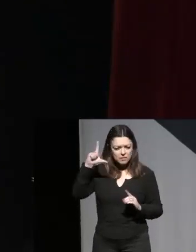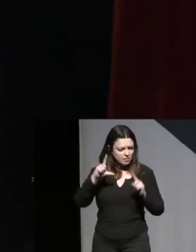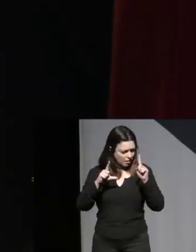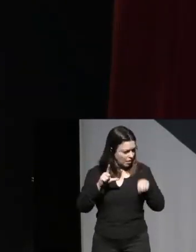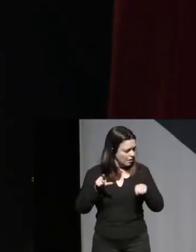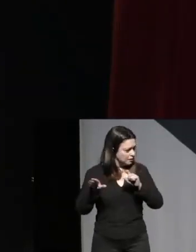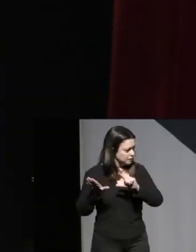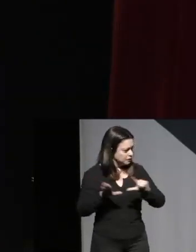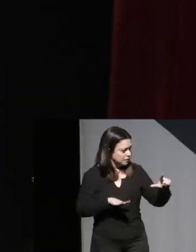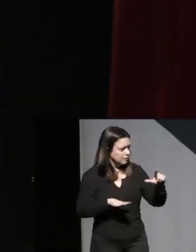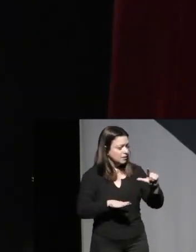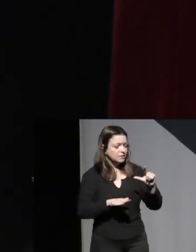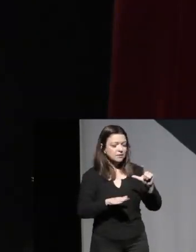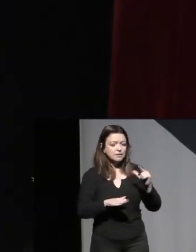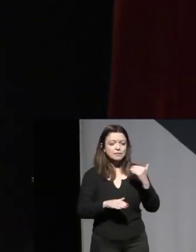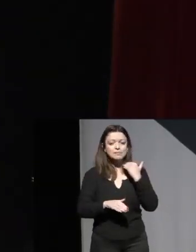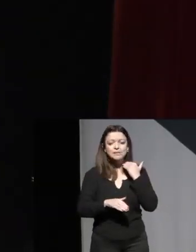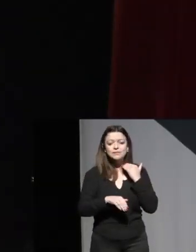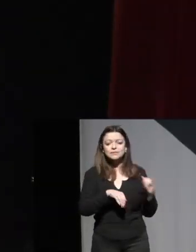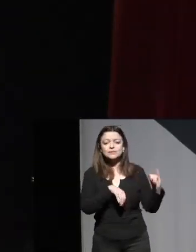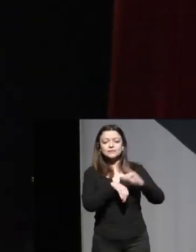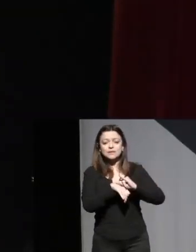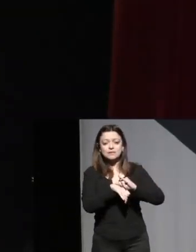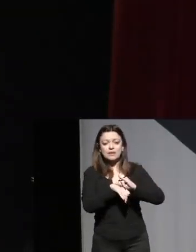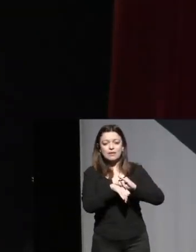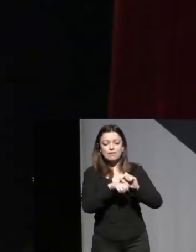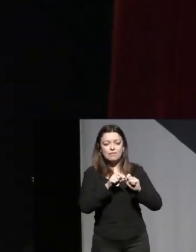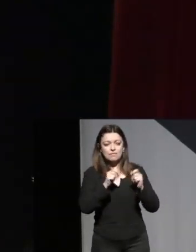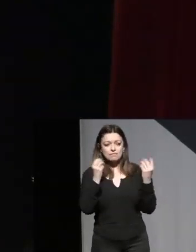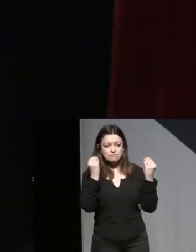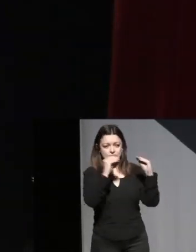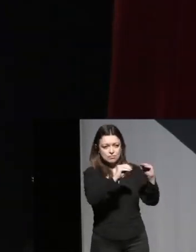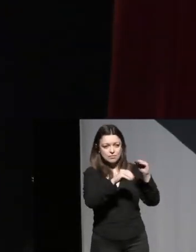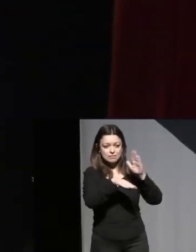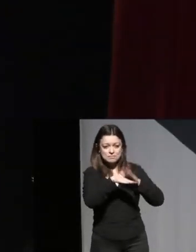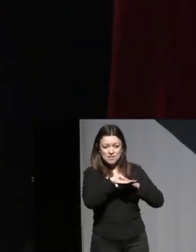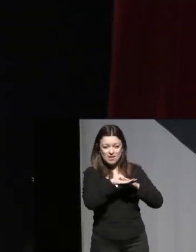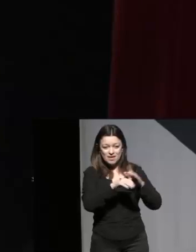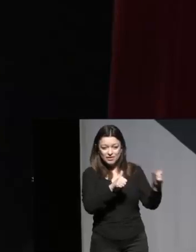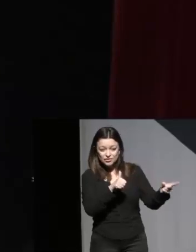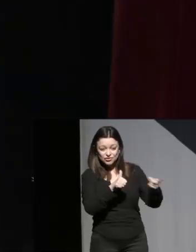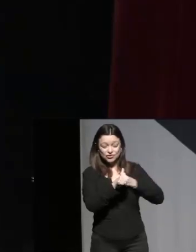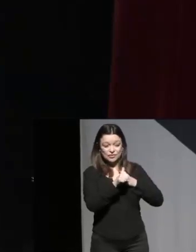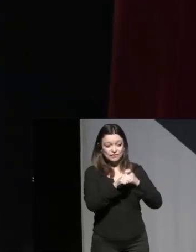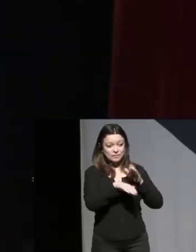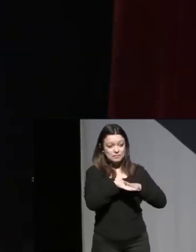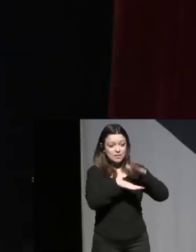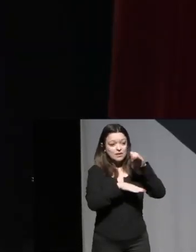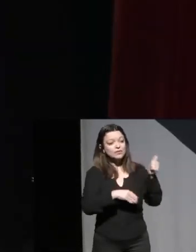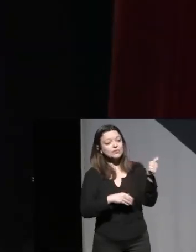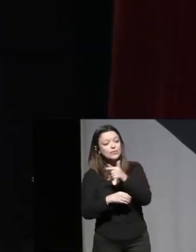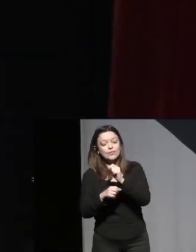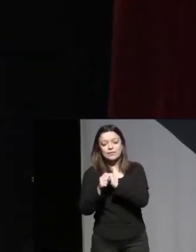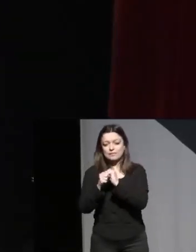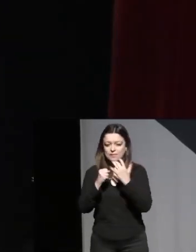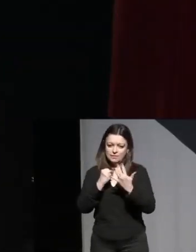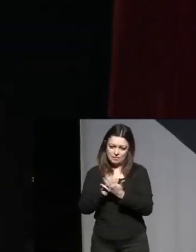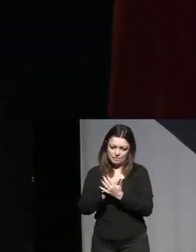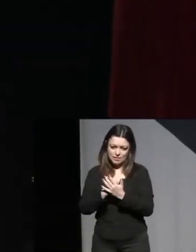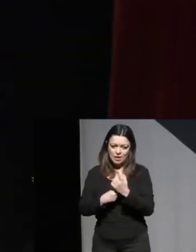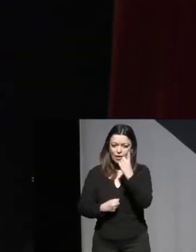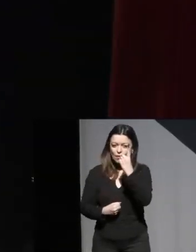Central publicou, superamos, inclusive, a época da pandemia. Passamos de R$1 trilhão em déficit.